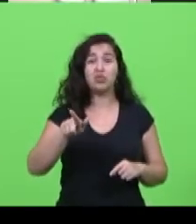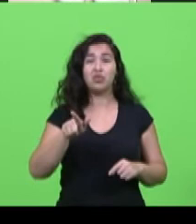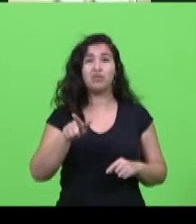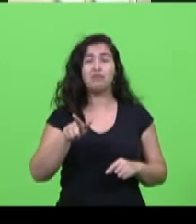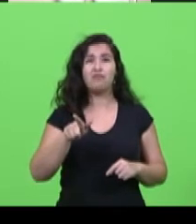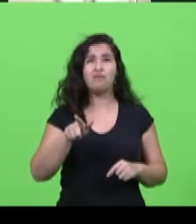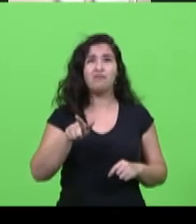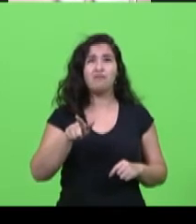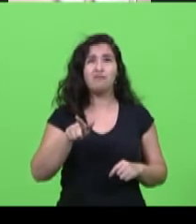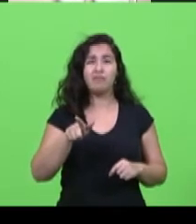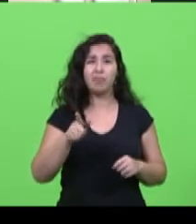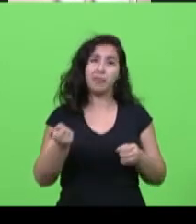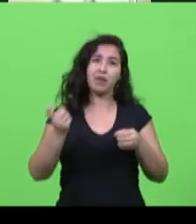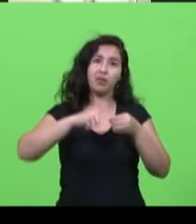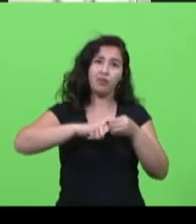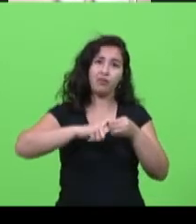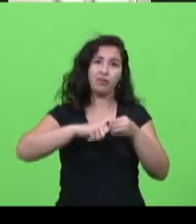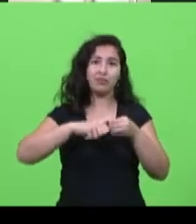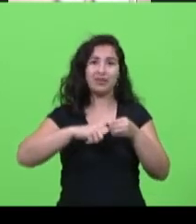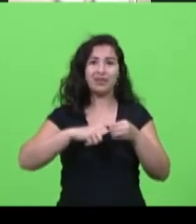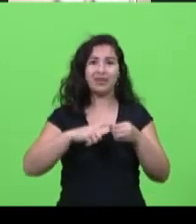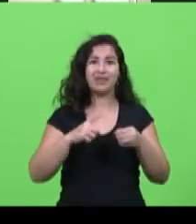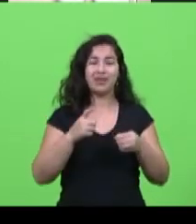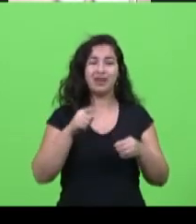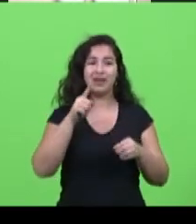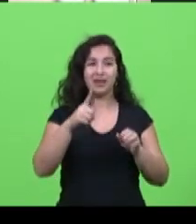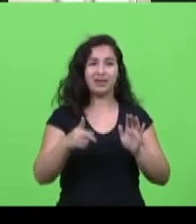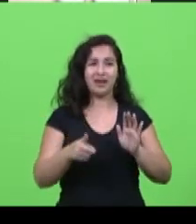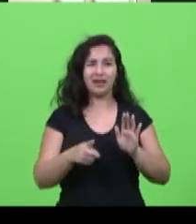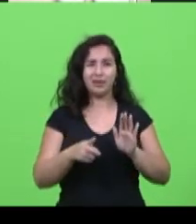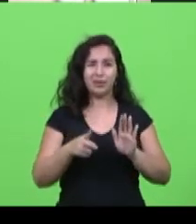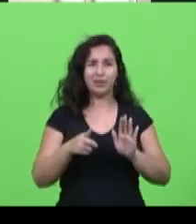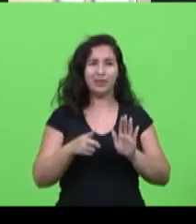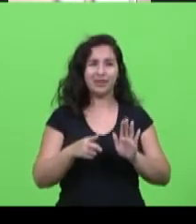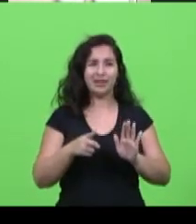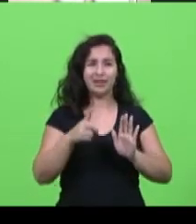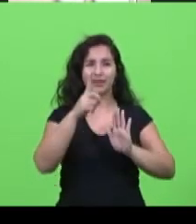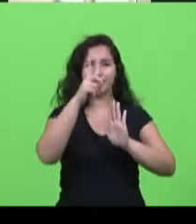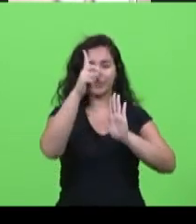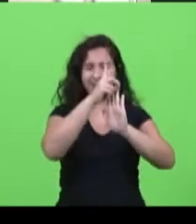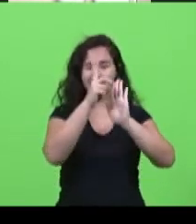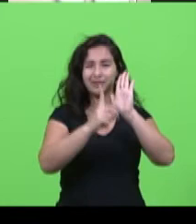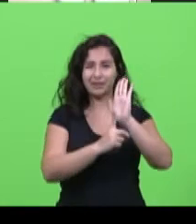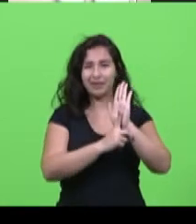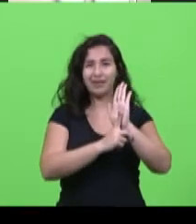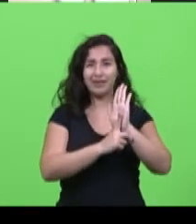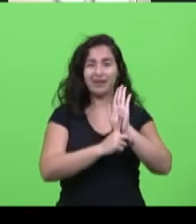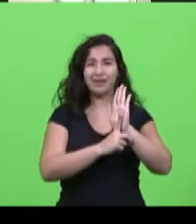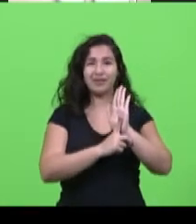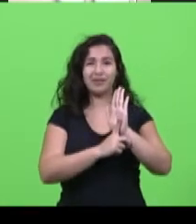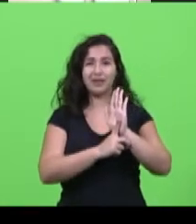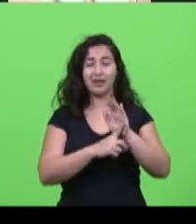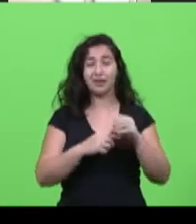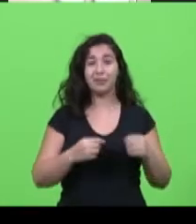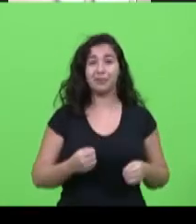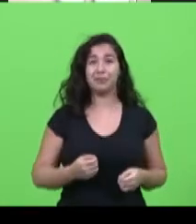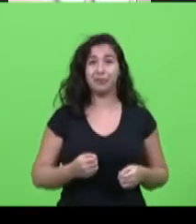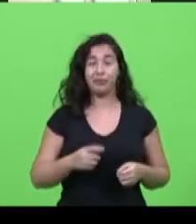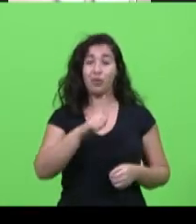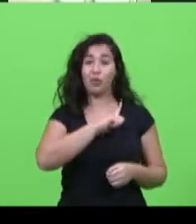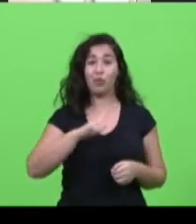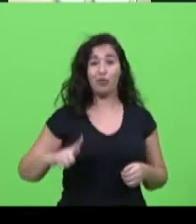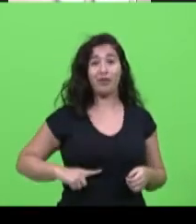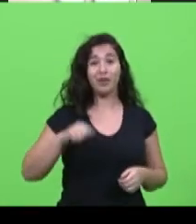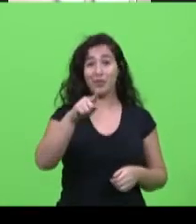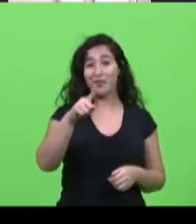que revogue aqui o meu decreto, a revogação do decreto, a situação de ato que eu tenho aqui protocolado, que espero que passe, o governador que vai decidir